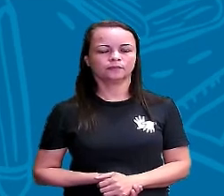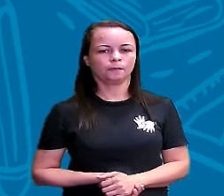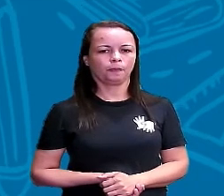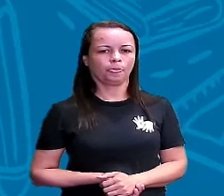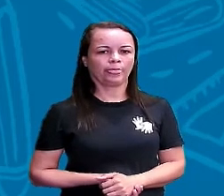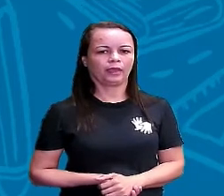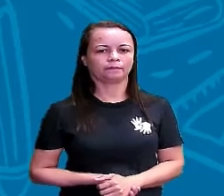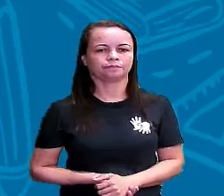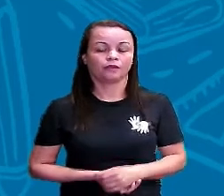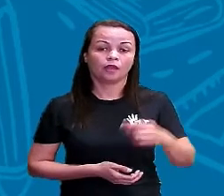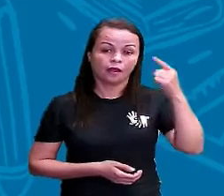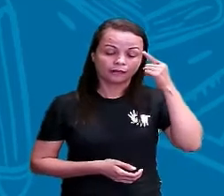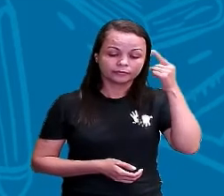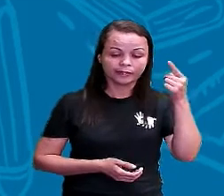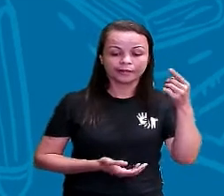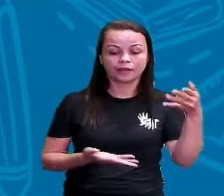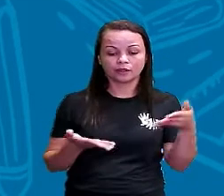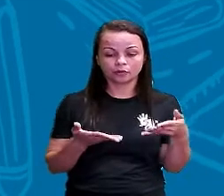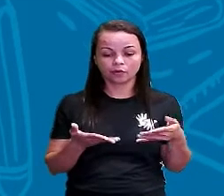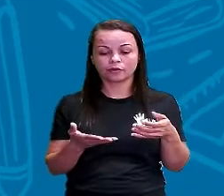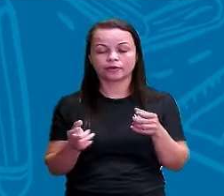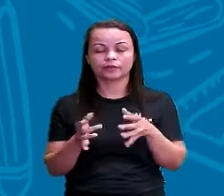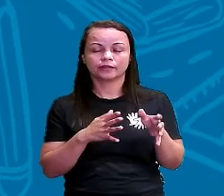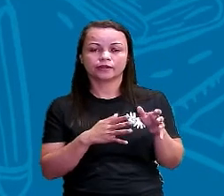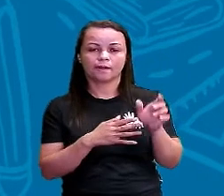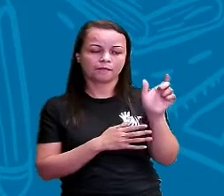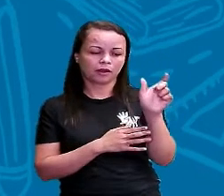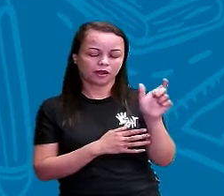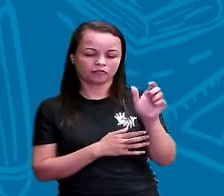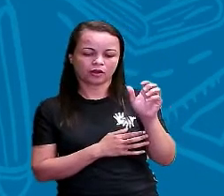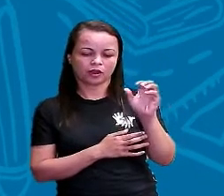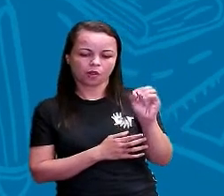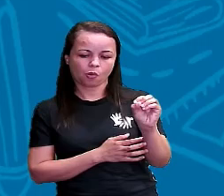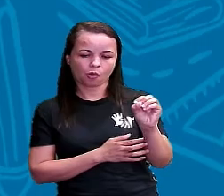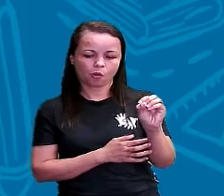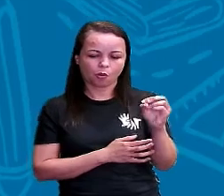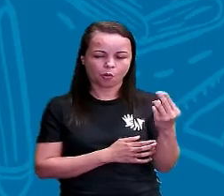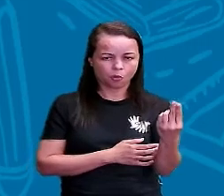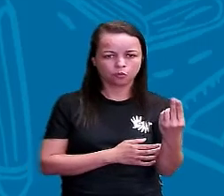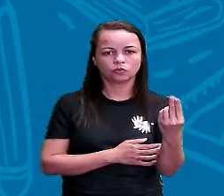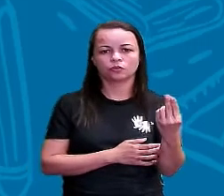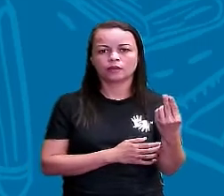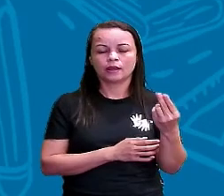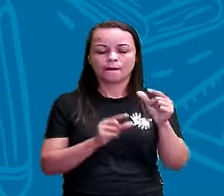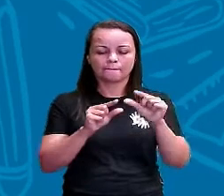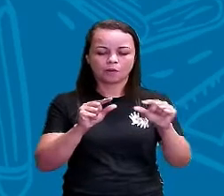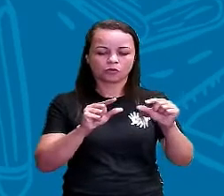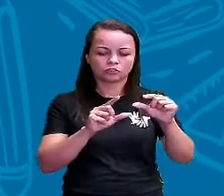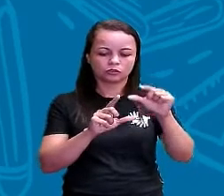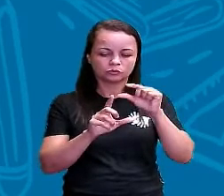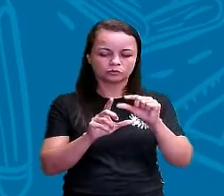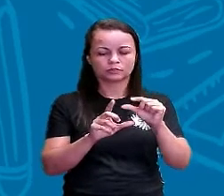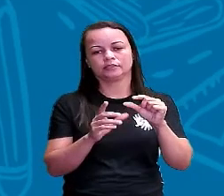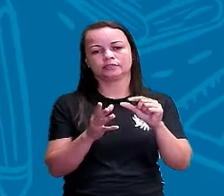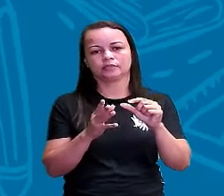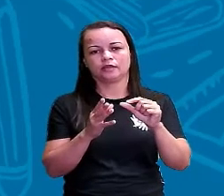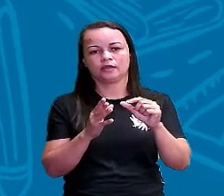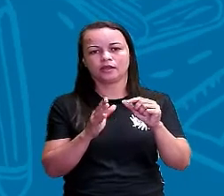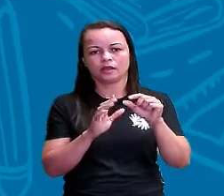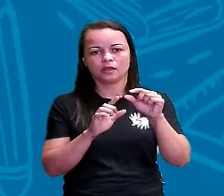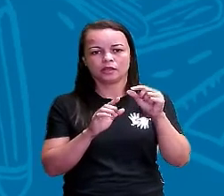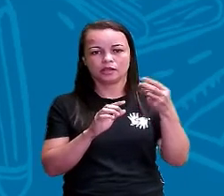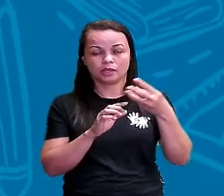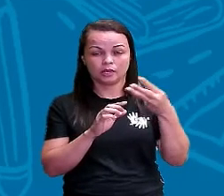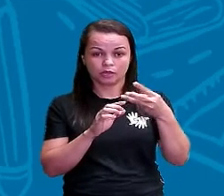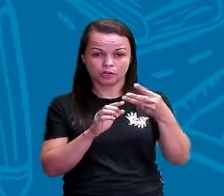Qual é a ideia que a palavra ou transmite no terceiro quadrinho? Então, sempre quando tem aí a presença